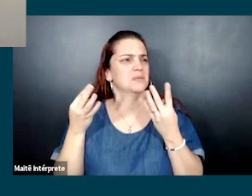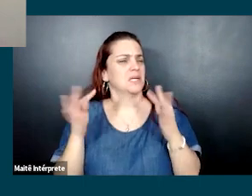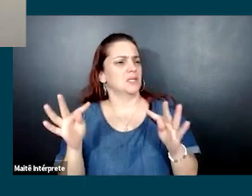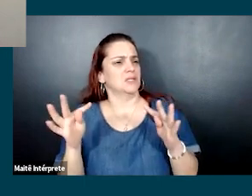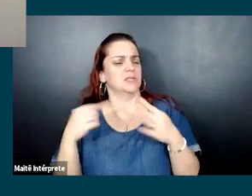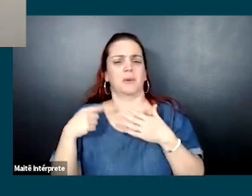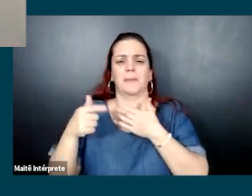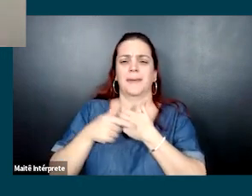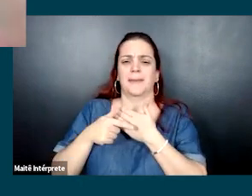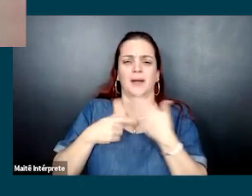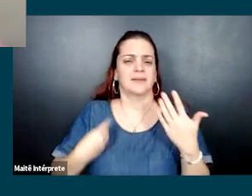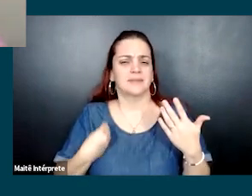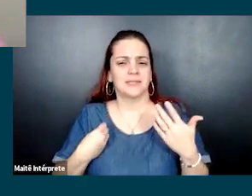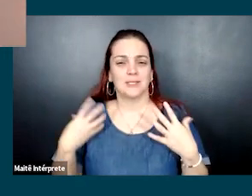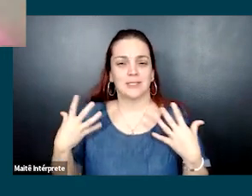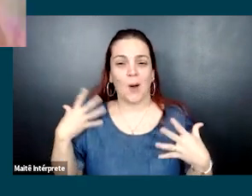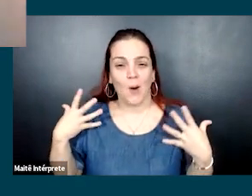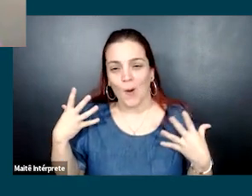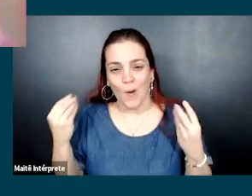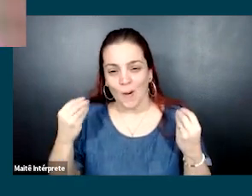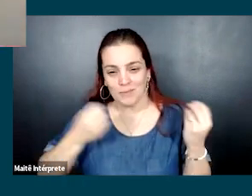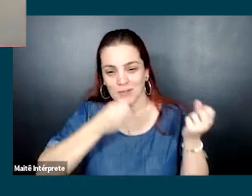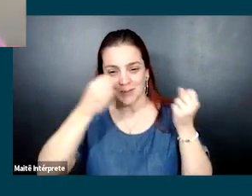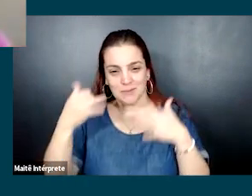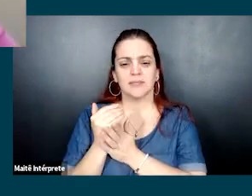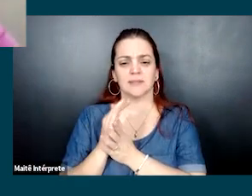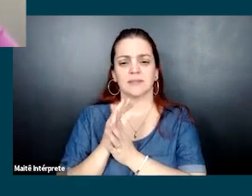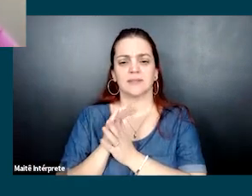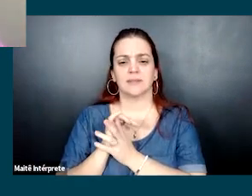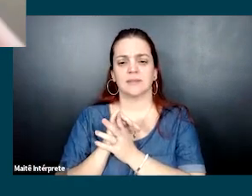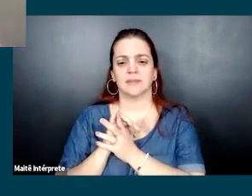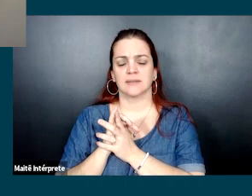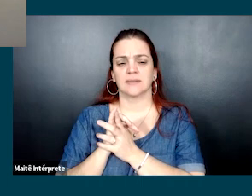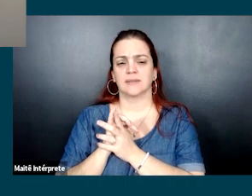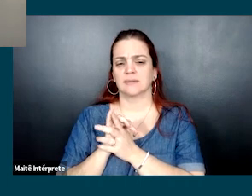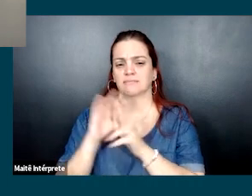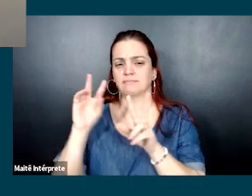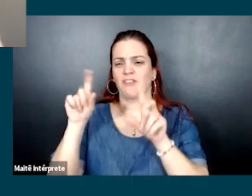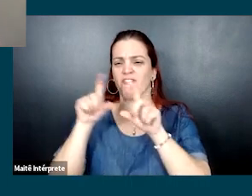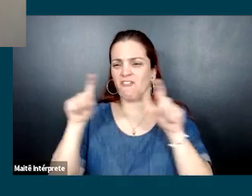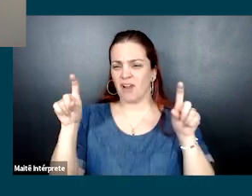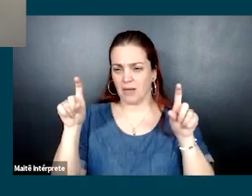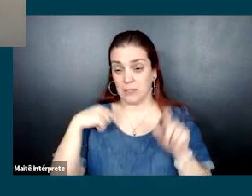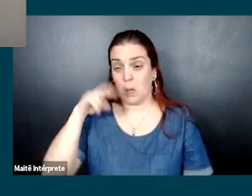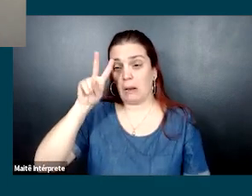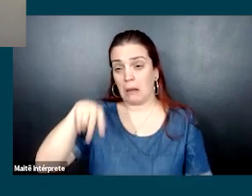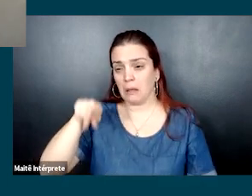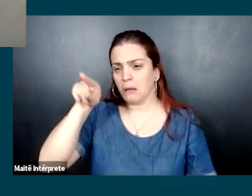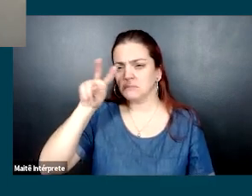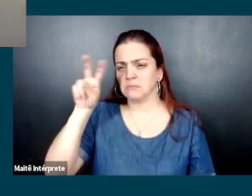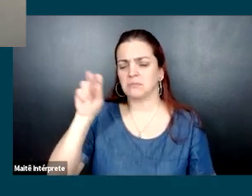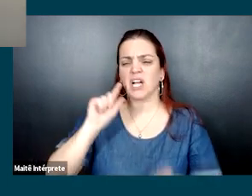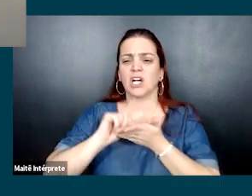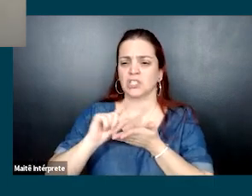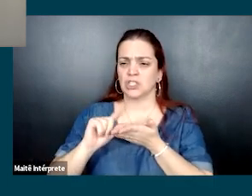tecnologia, design e meu papel, assim, na vida, né, no mundo. Iniciando, né, um pouco dessa história dessa